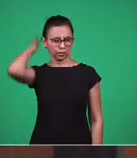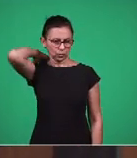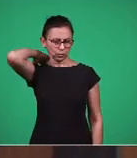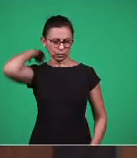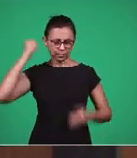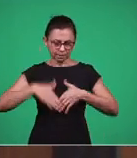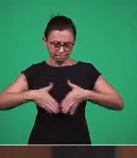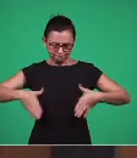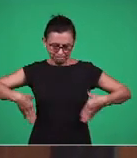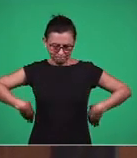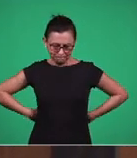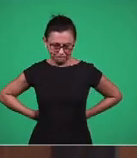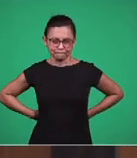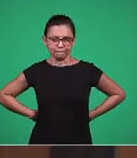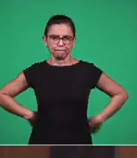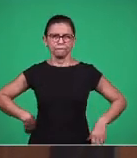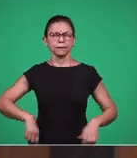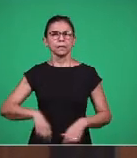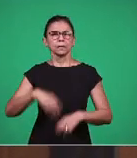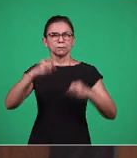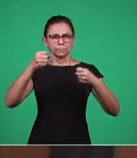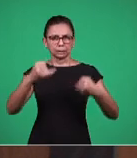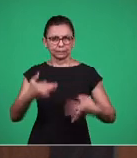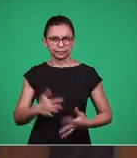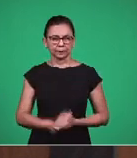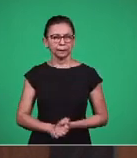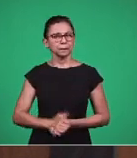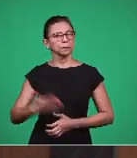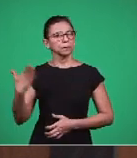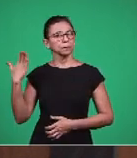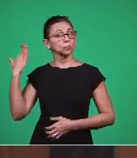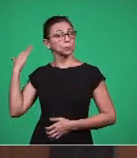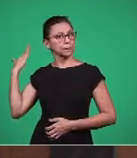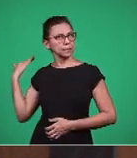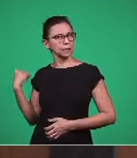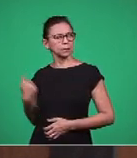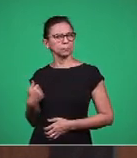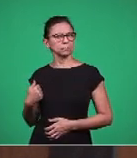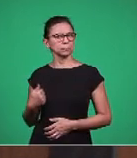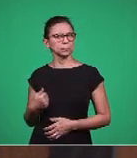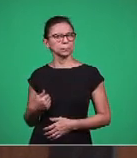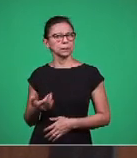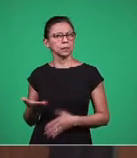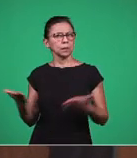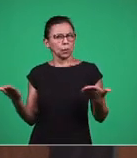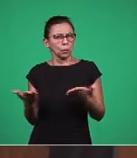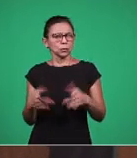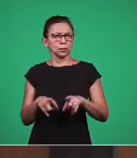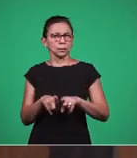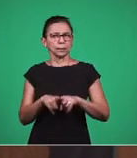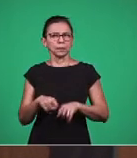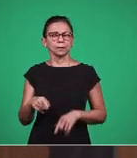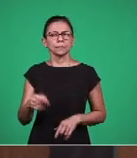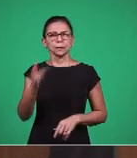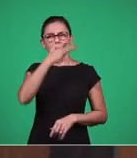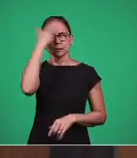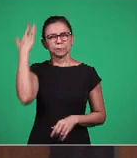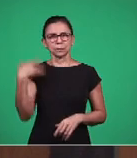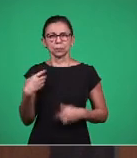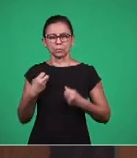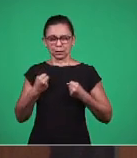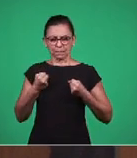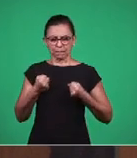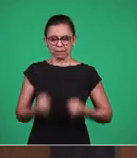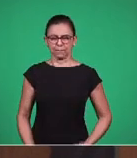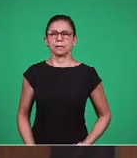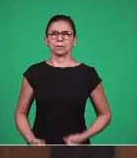No passado, ou mesmo hoje, as pessoas que costumam carregar peso, fazer levantamento de